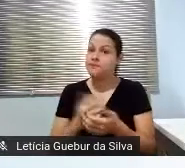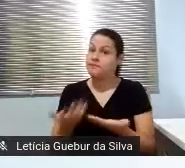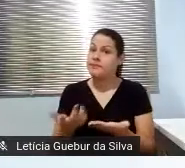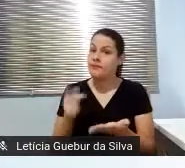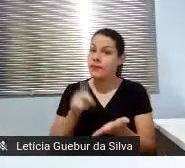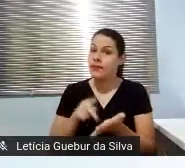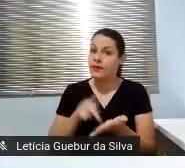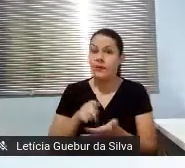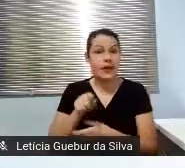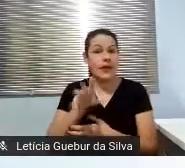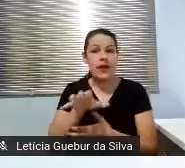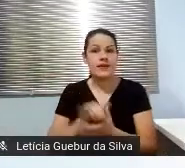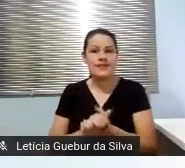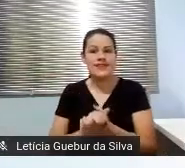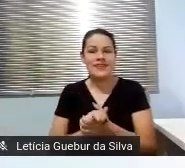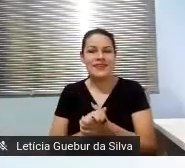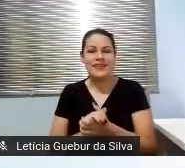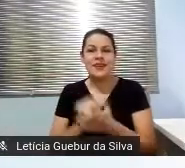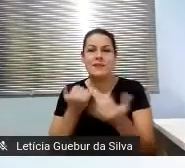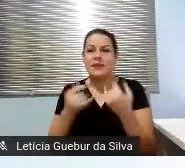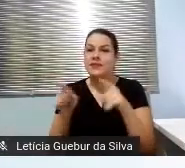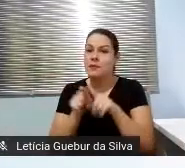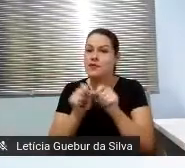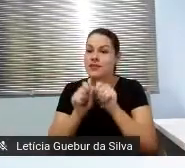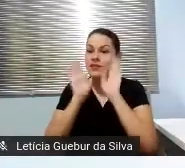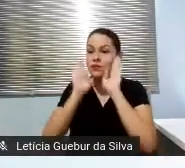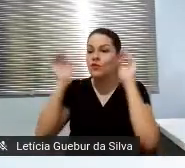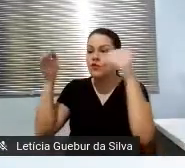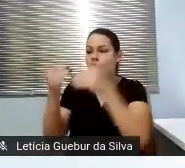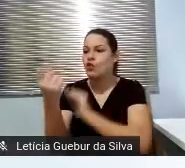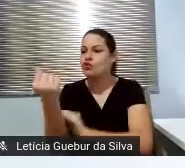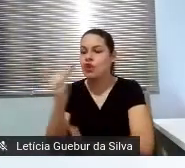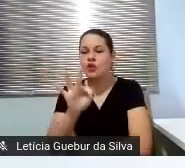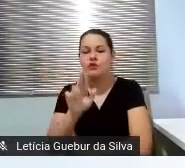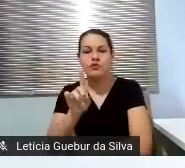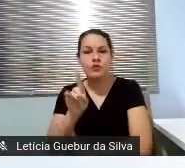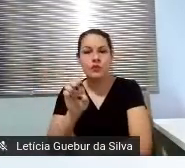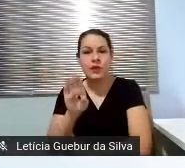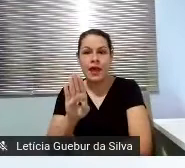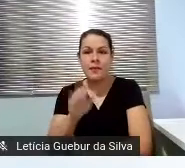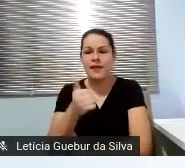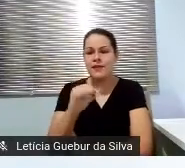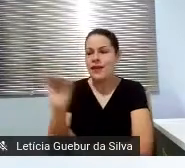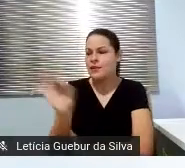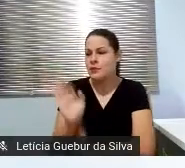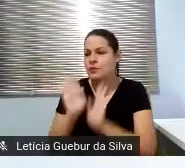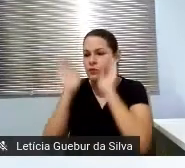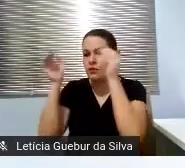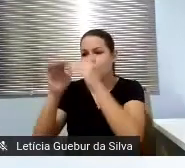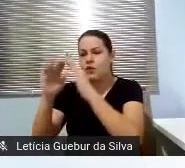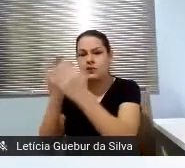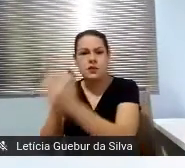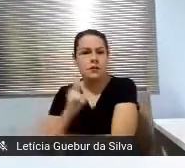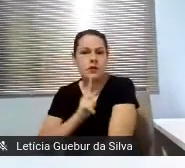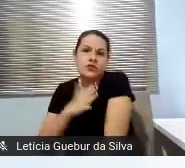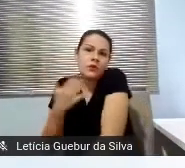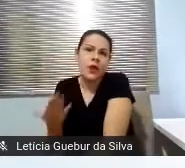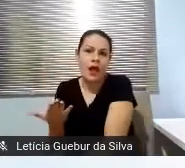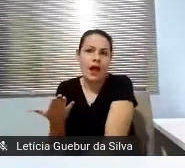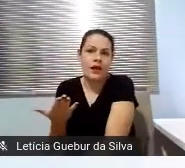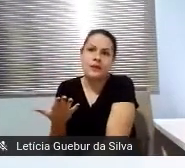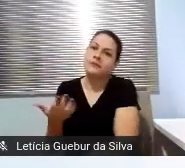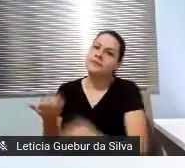seria justamente canalizada para essas instituições, esse valor, em tese, aprovado no Fundeb. Mas eu